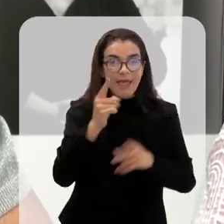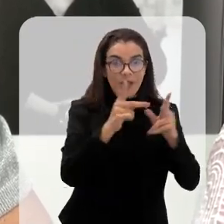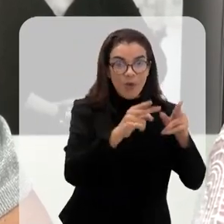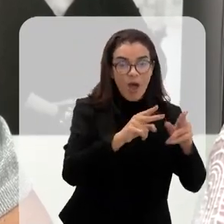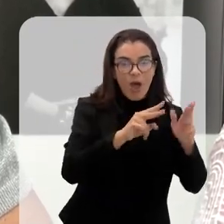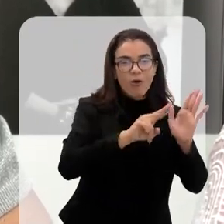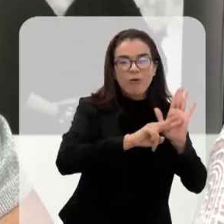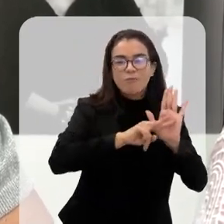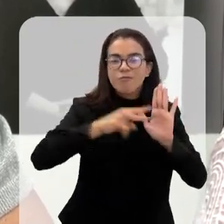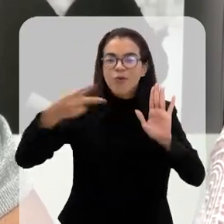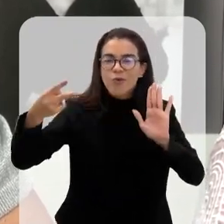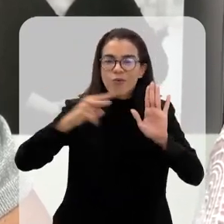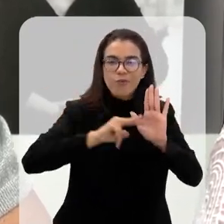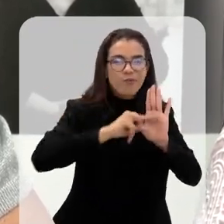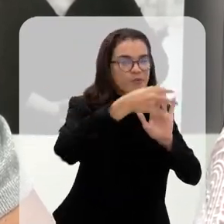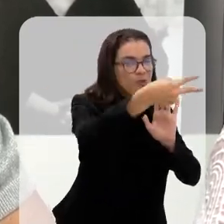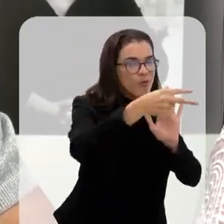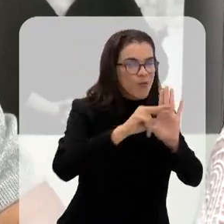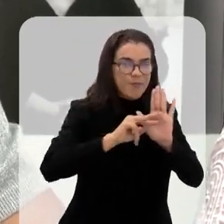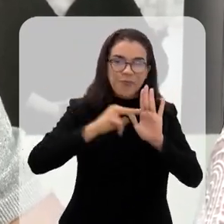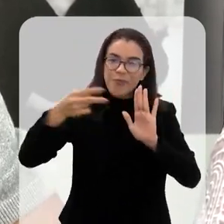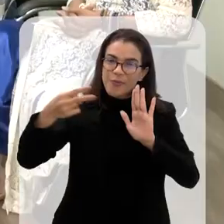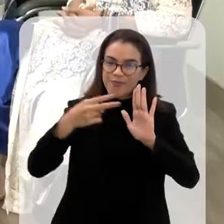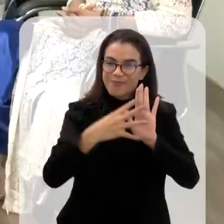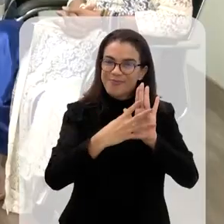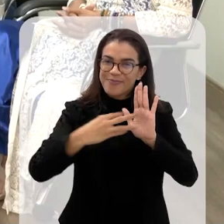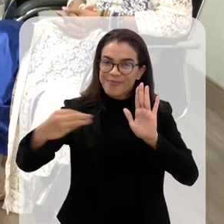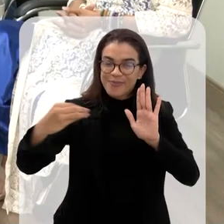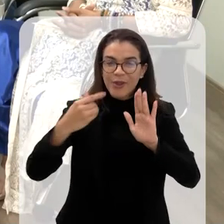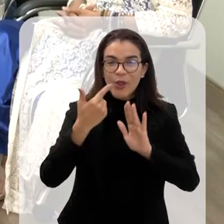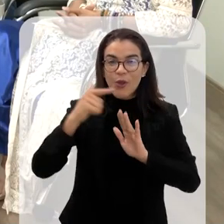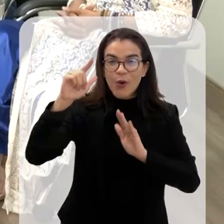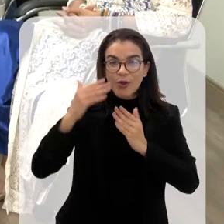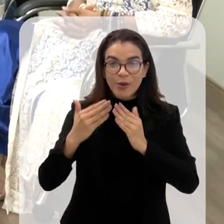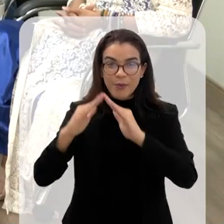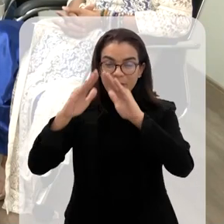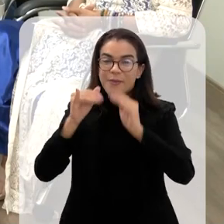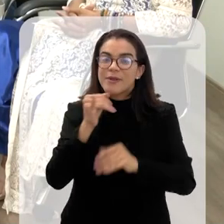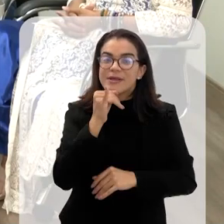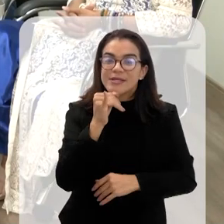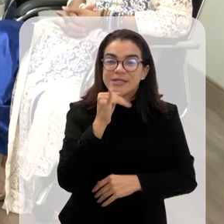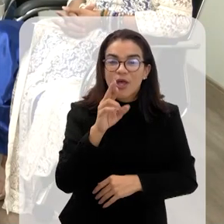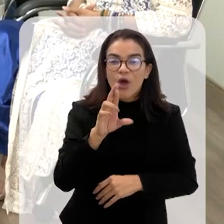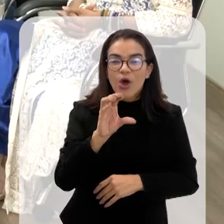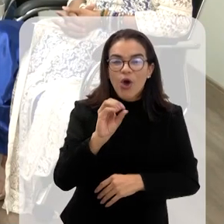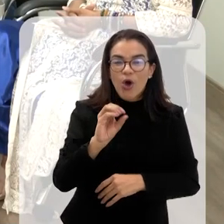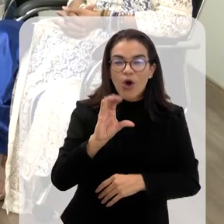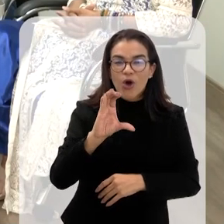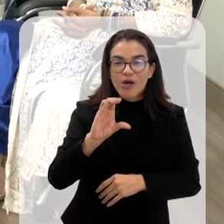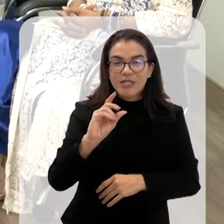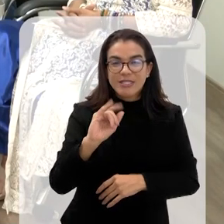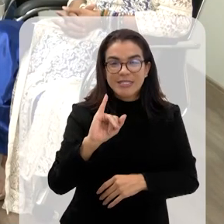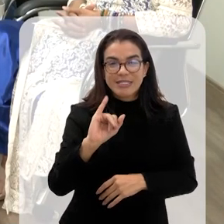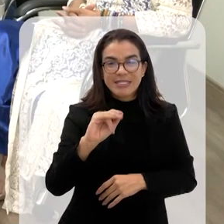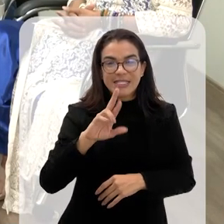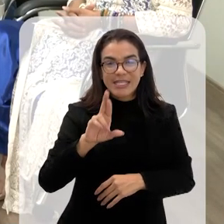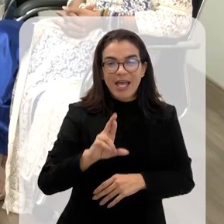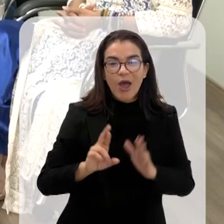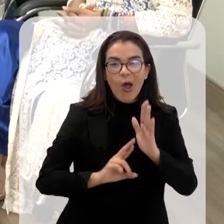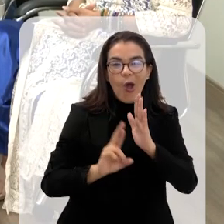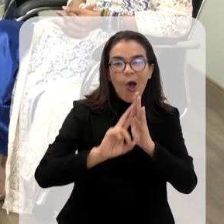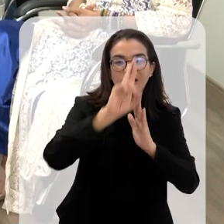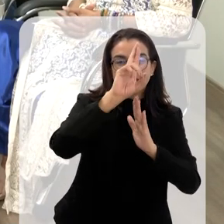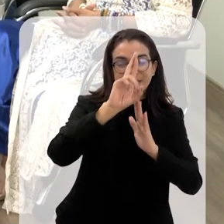de levar as boas práticas para outras comunidades, né? Vou citar um exemplo, a comunidade da Rocinha, ela tem